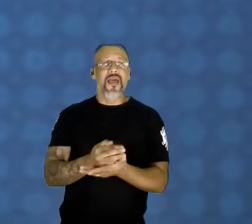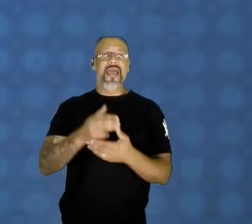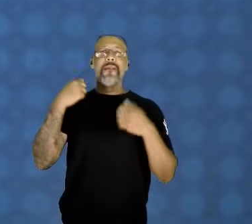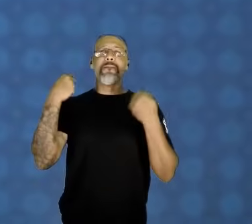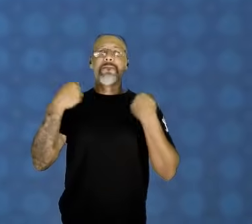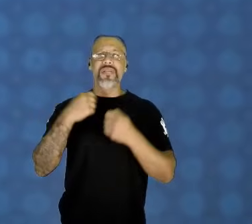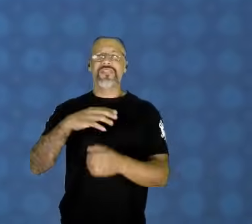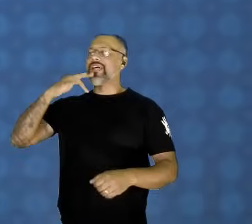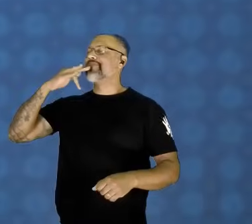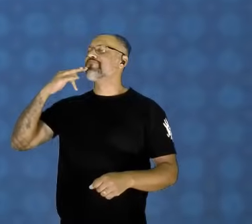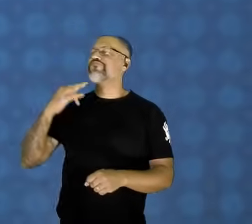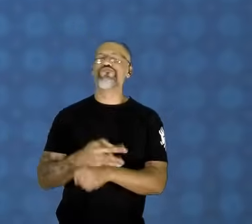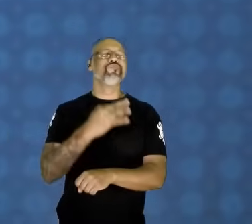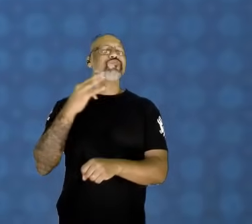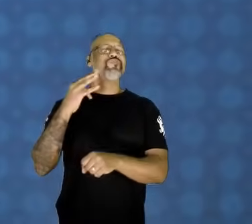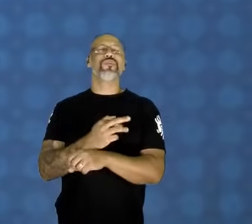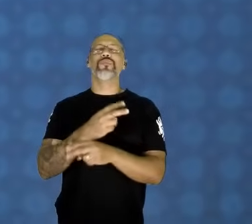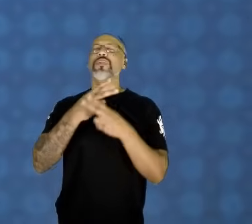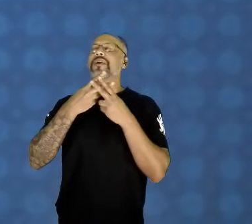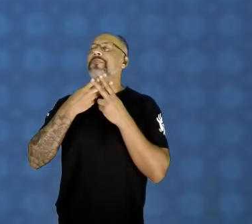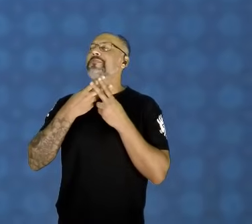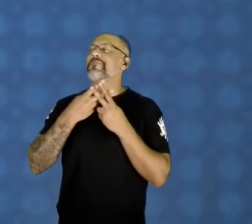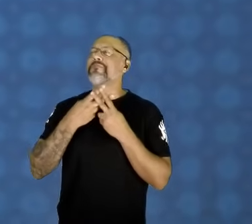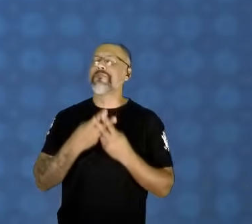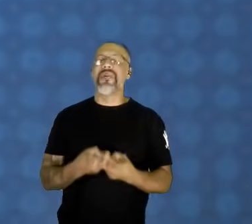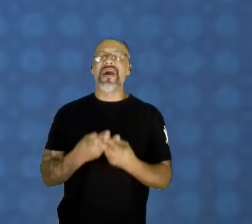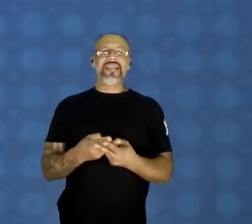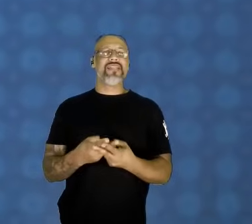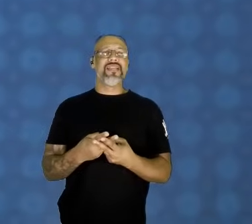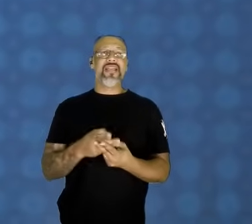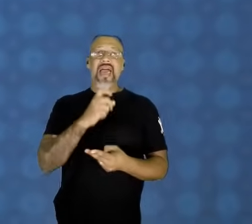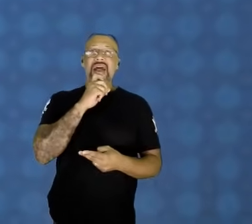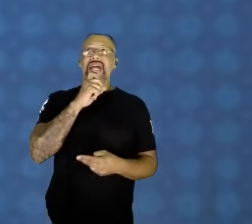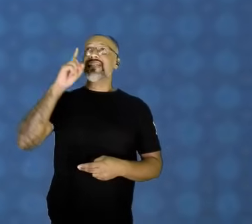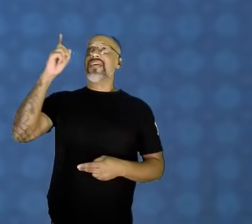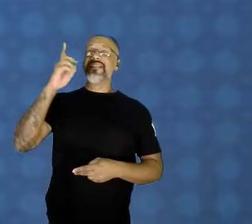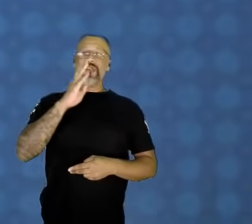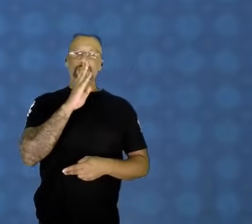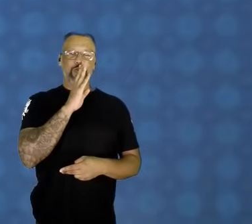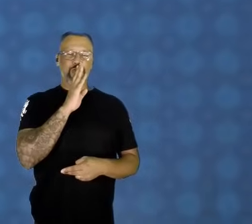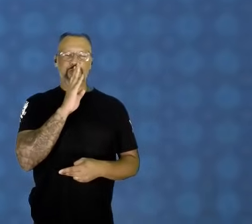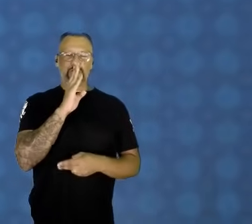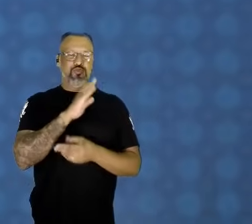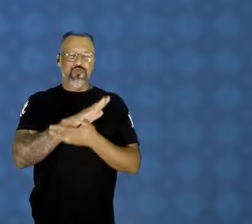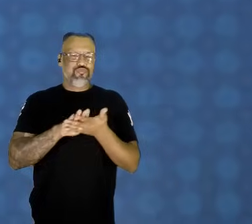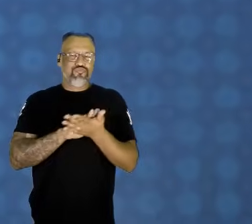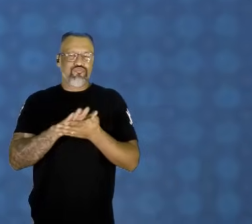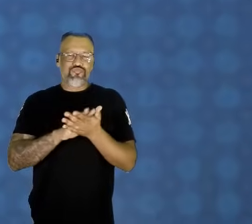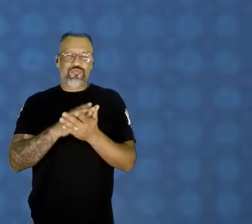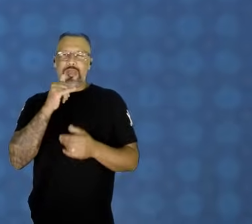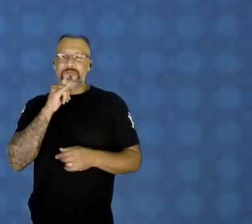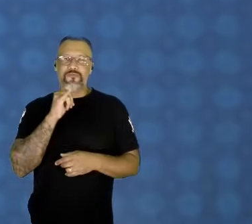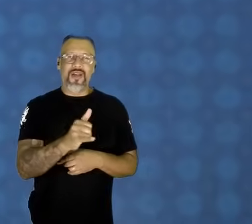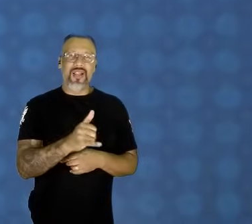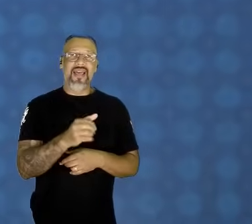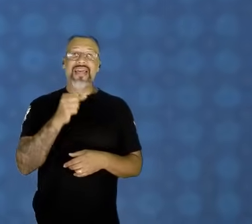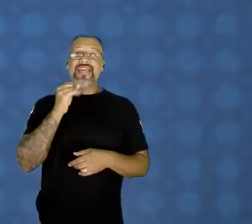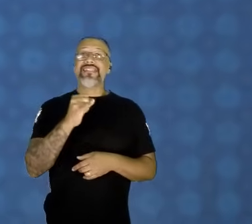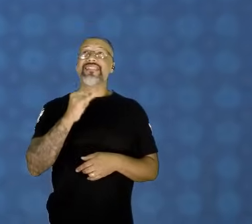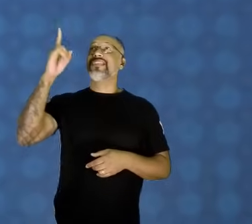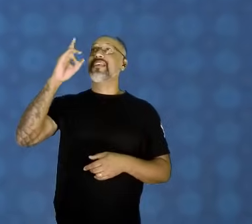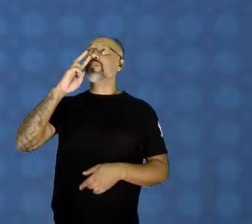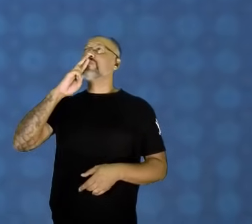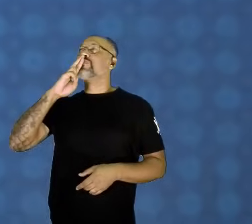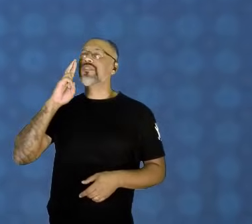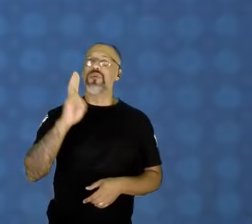resiste pacientemente o silêncio do céu. Se Deus falou, Ele é Deus. Se Deus